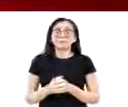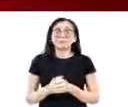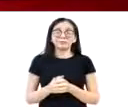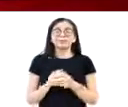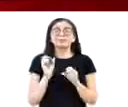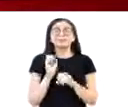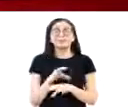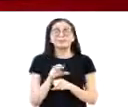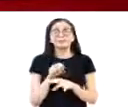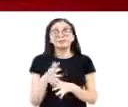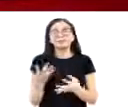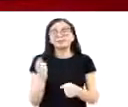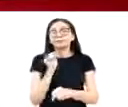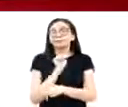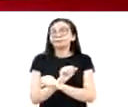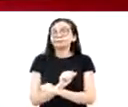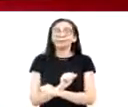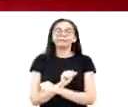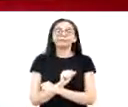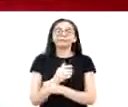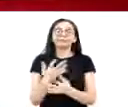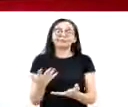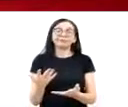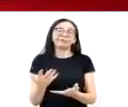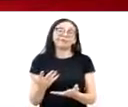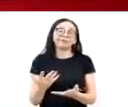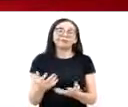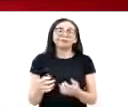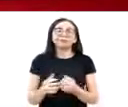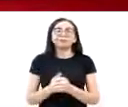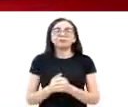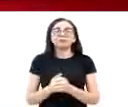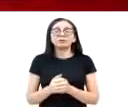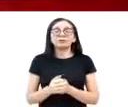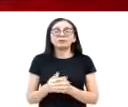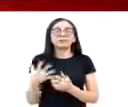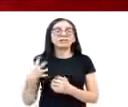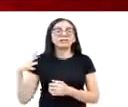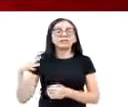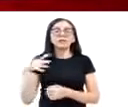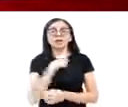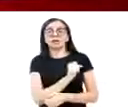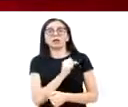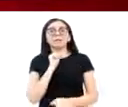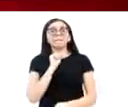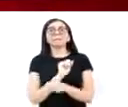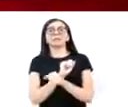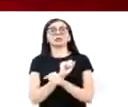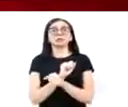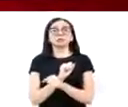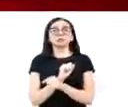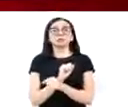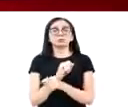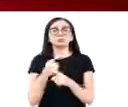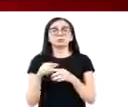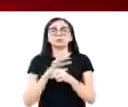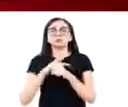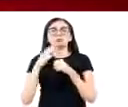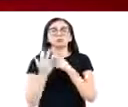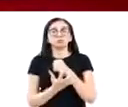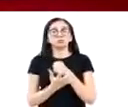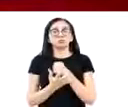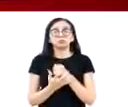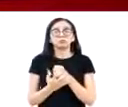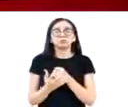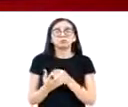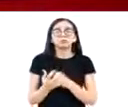educação que parou. E parou de uma forma brusca. Nós trabalhamos no dia 18